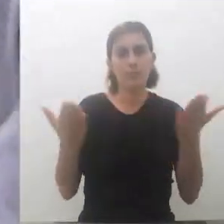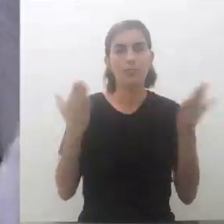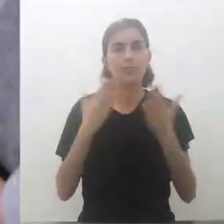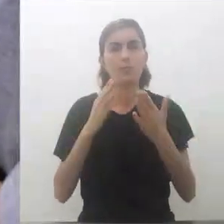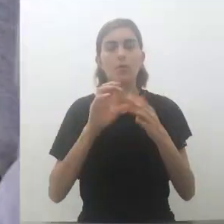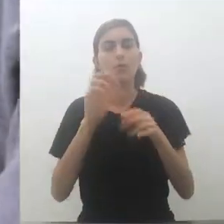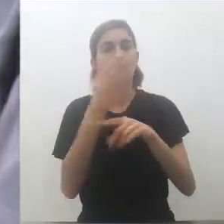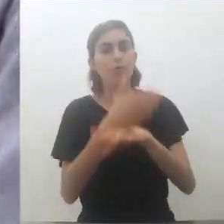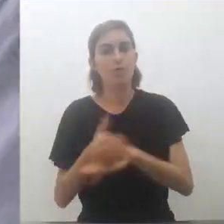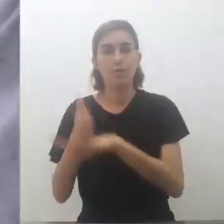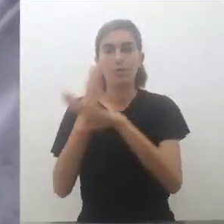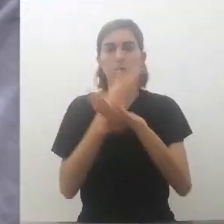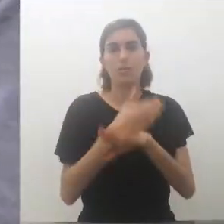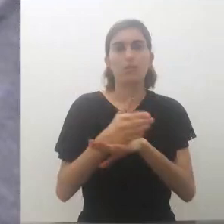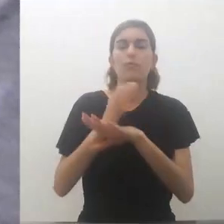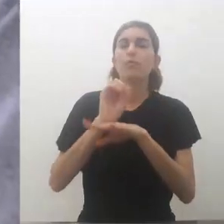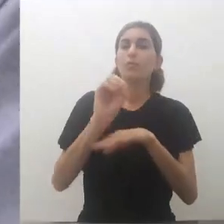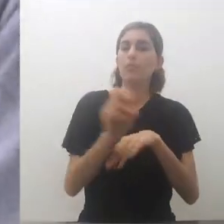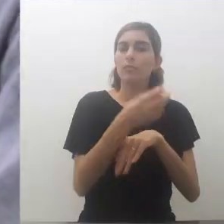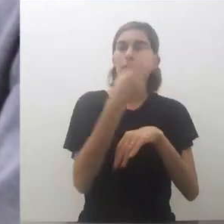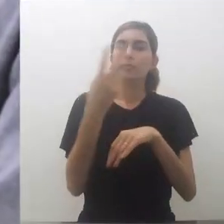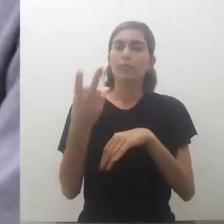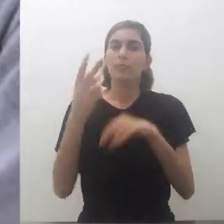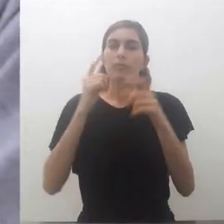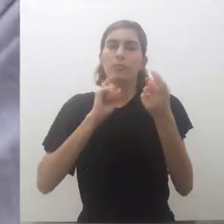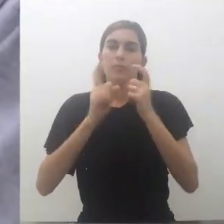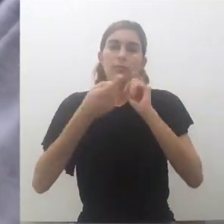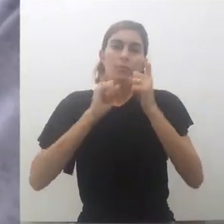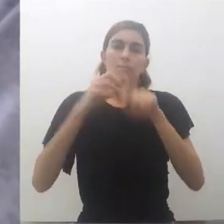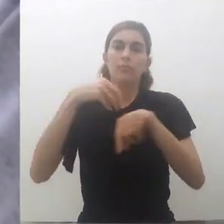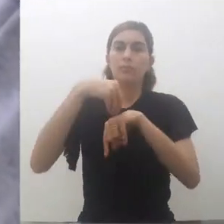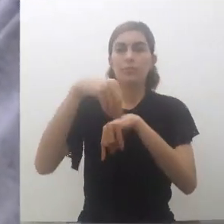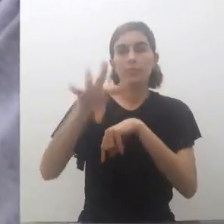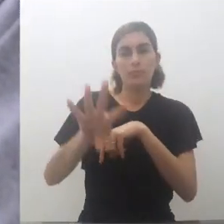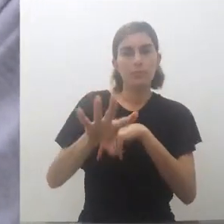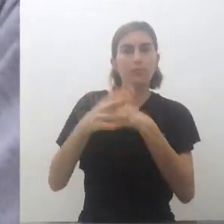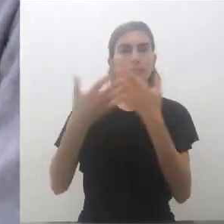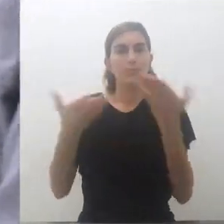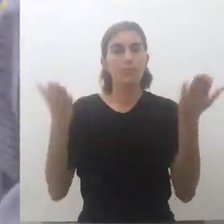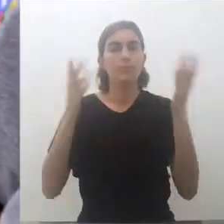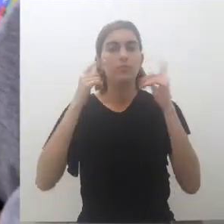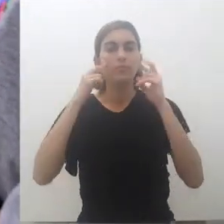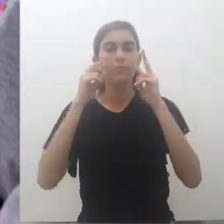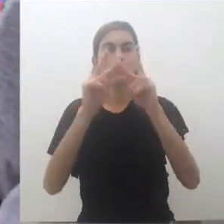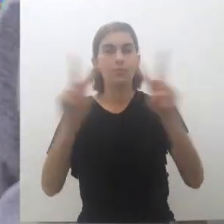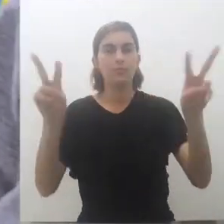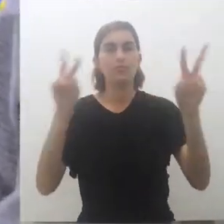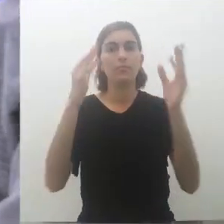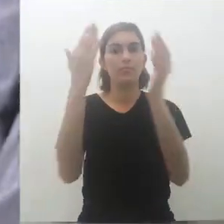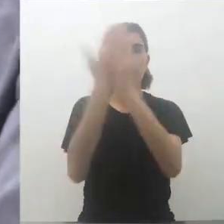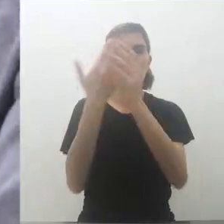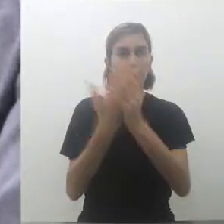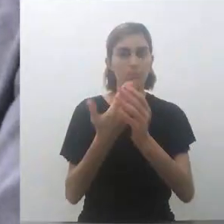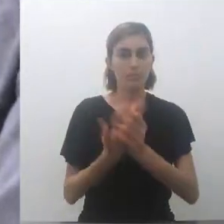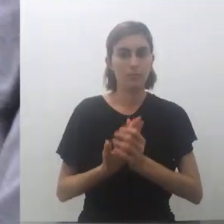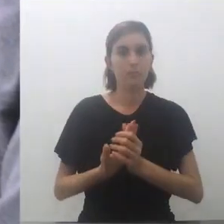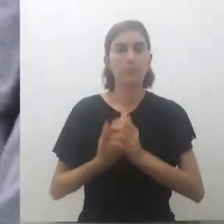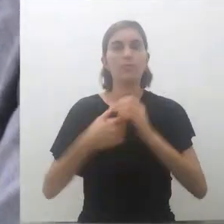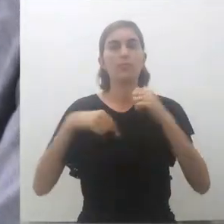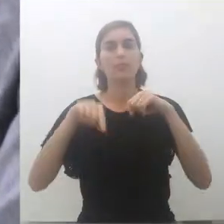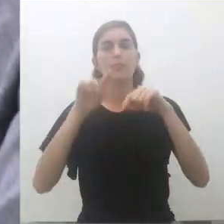vídeo, ou pelo fórum. A gente vai, esses arquivos com essas imagens